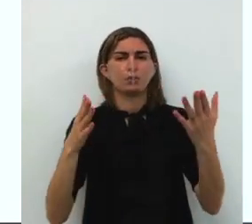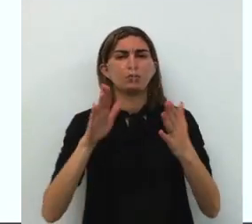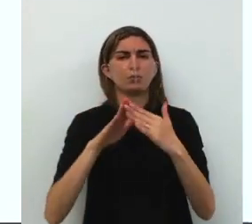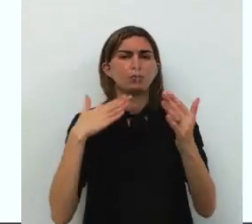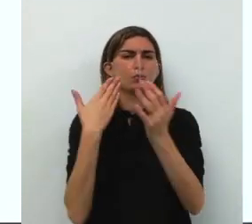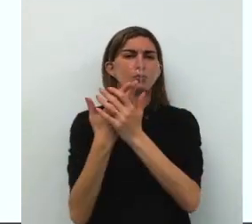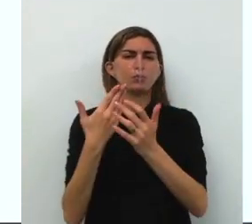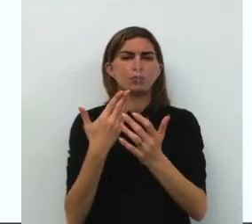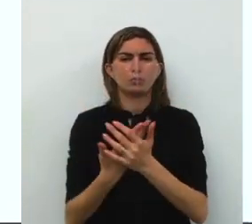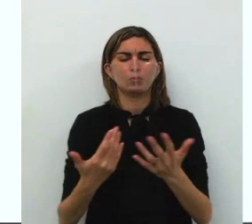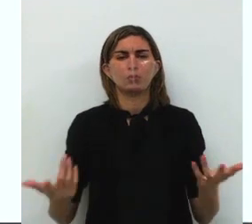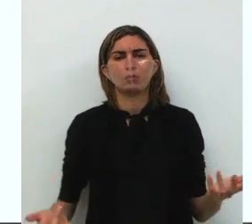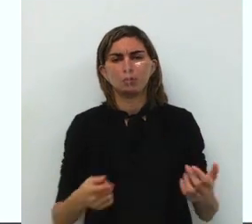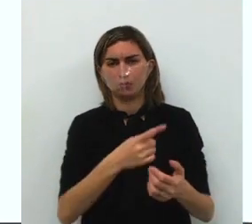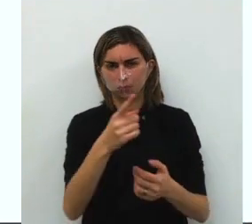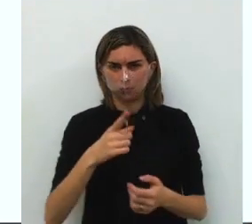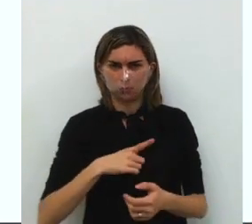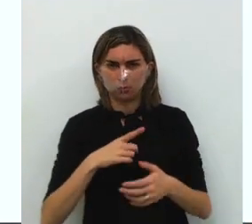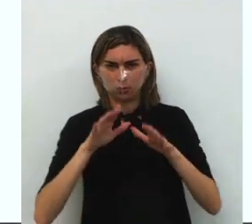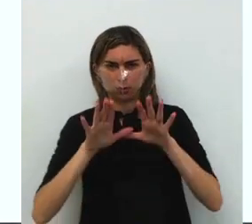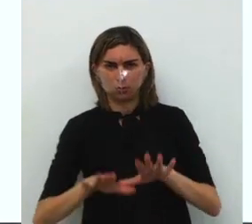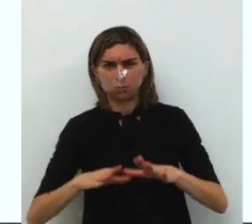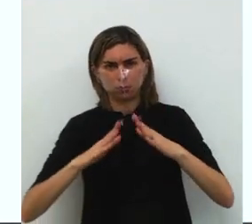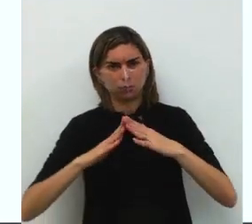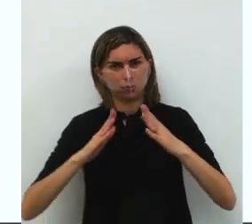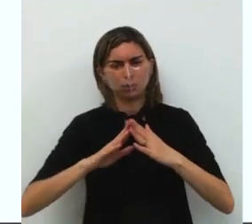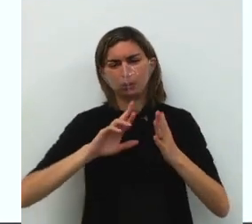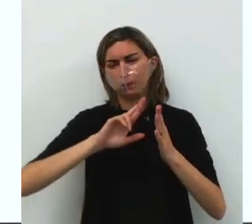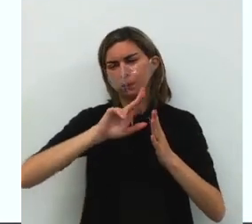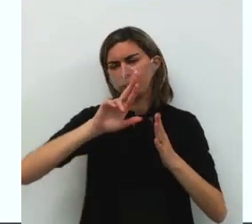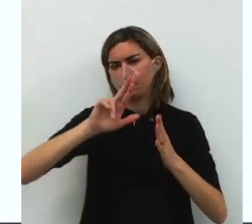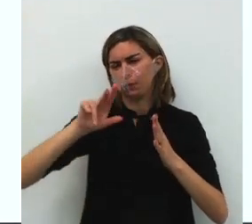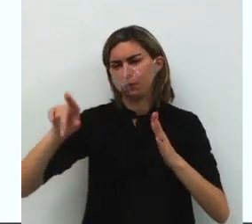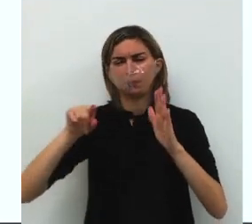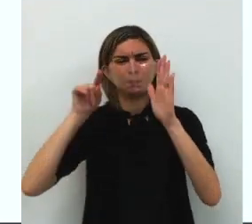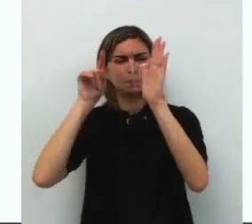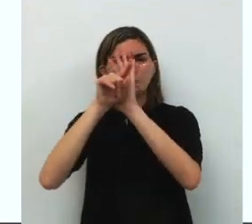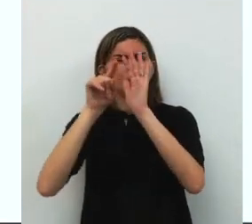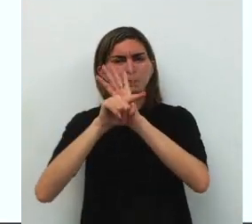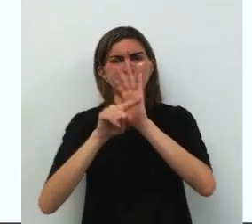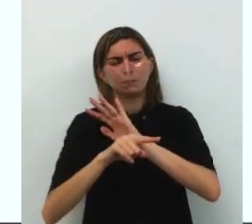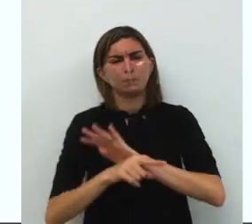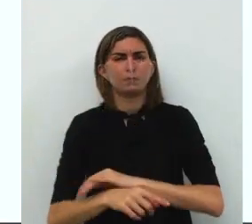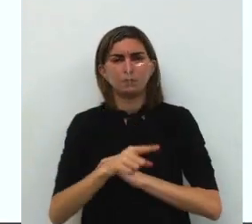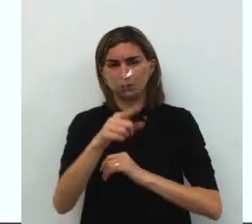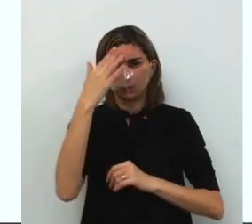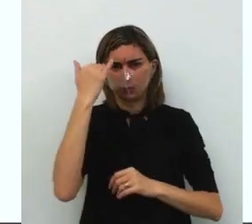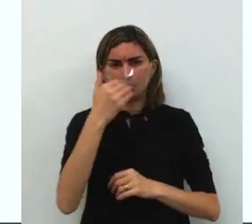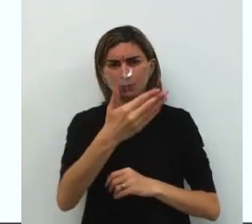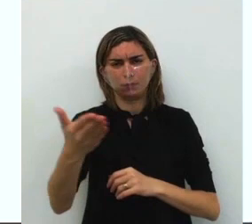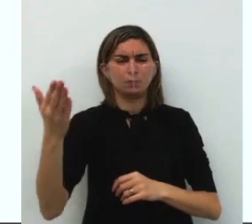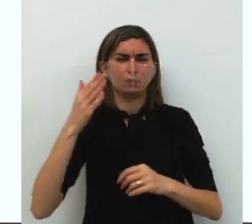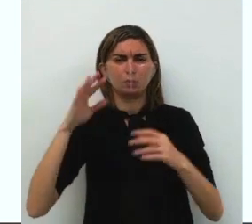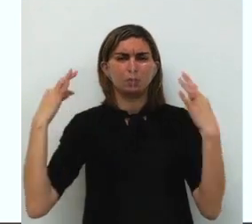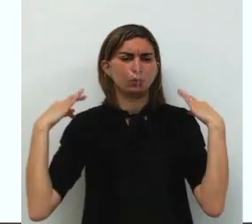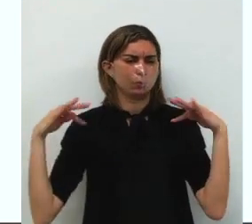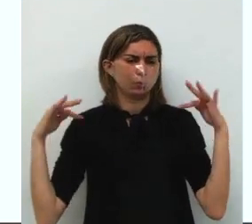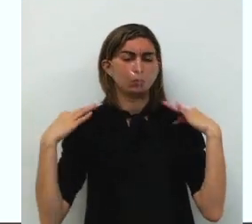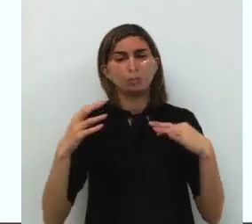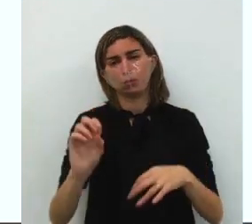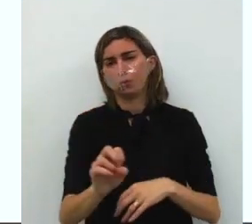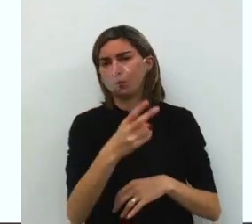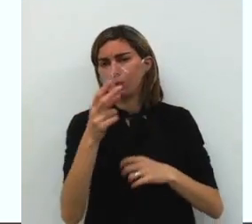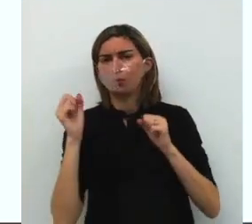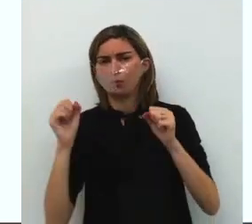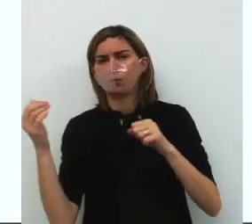Qual a sua escolaridade? Você tem residência fixa? Uma série de perguntas para saber se você vai como